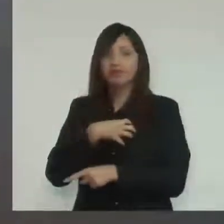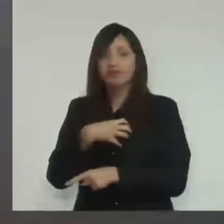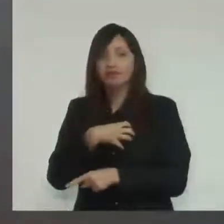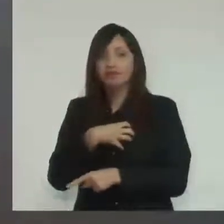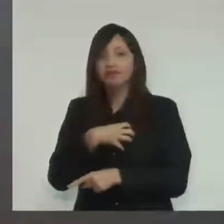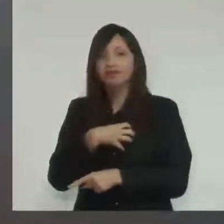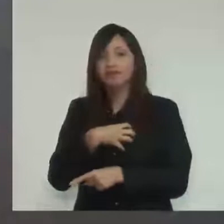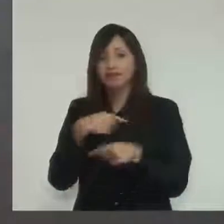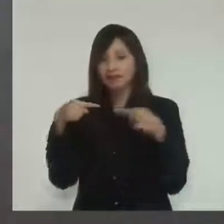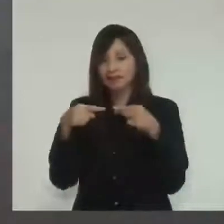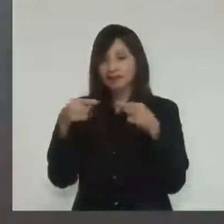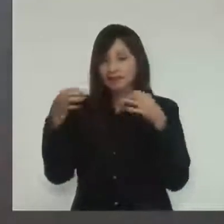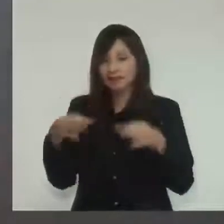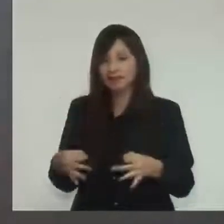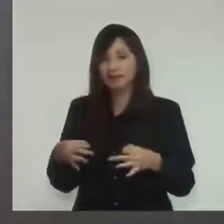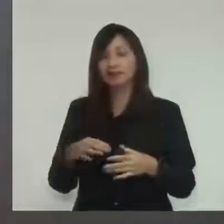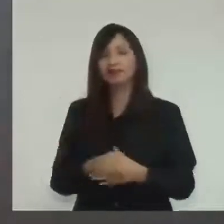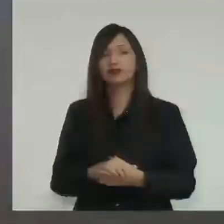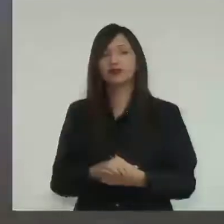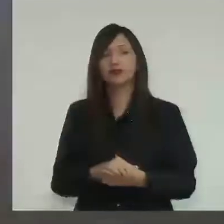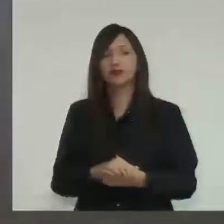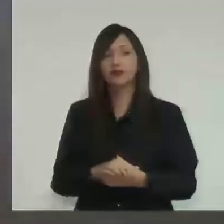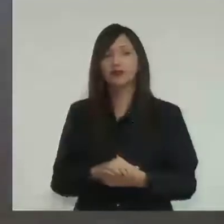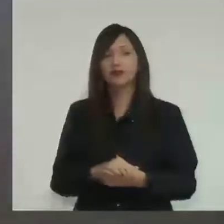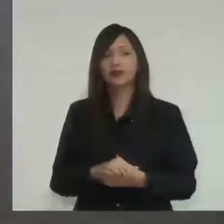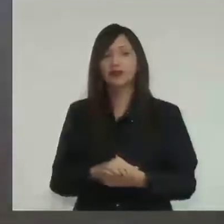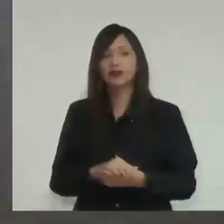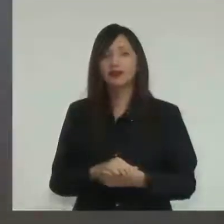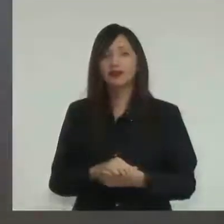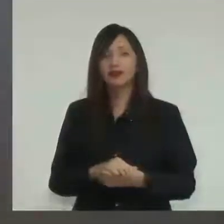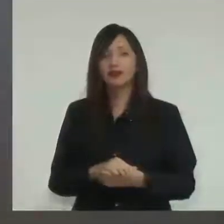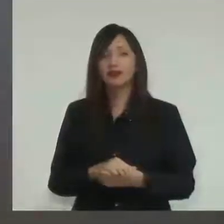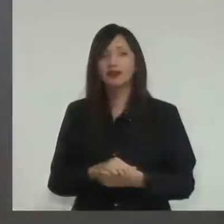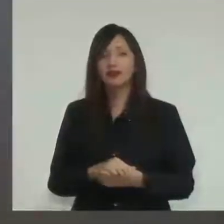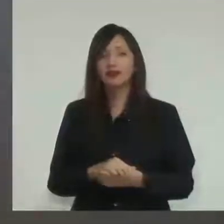medida correta mesmo de fazer em razão disso.